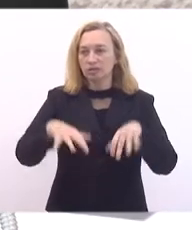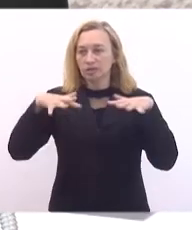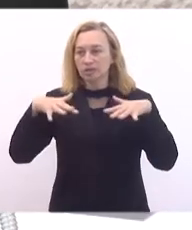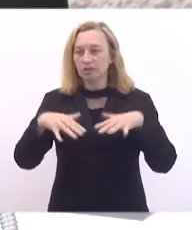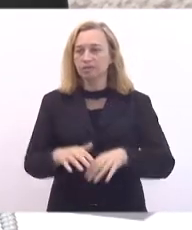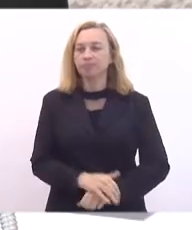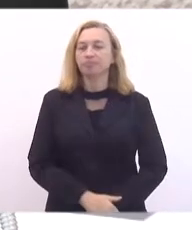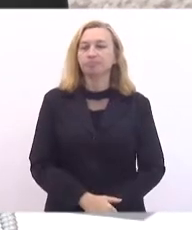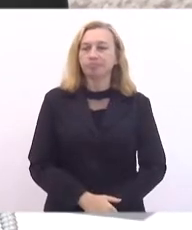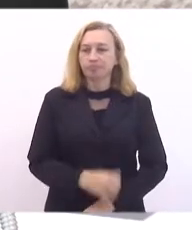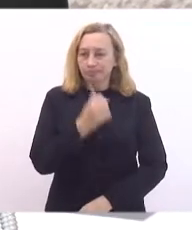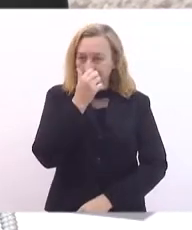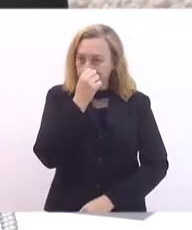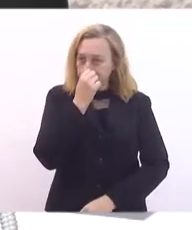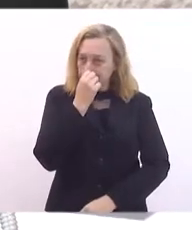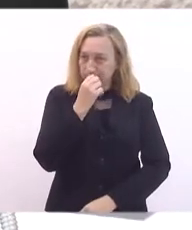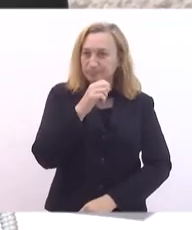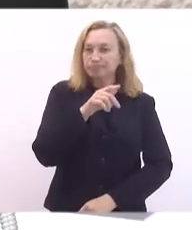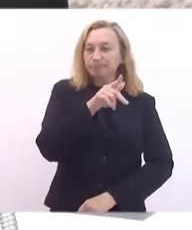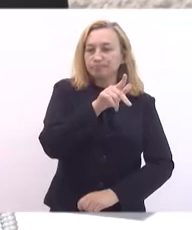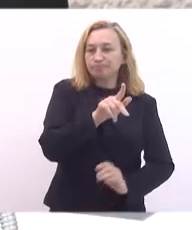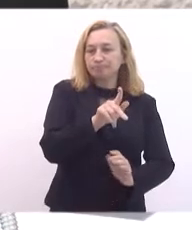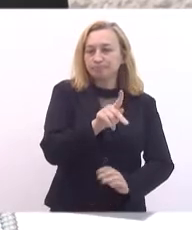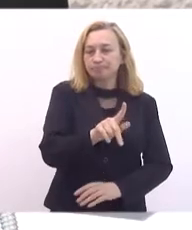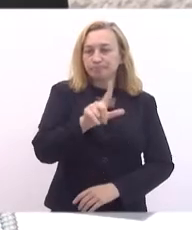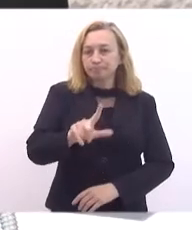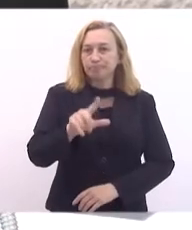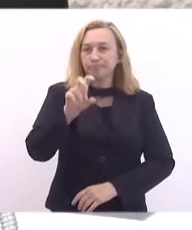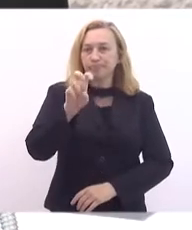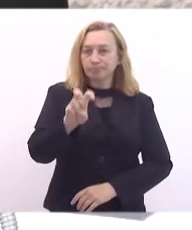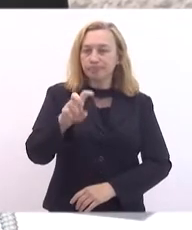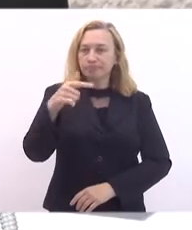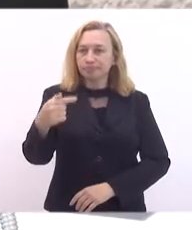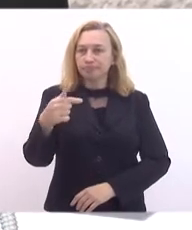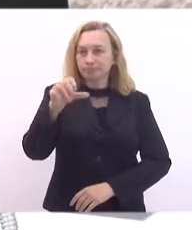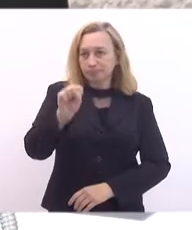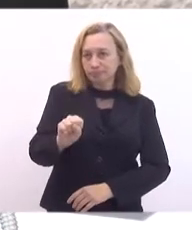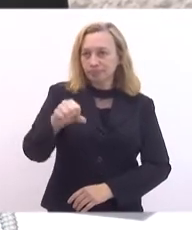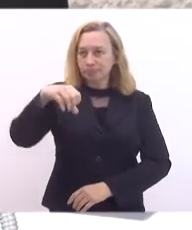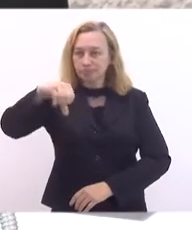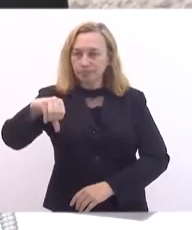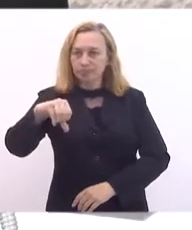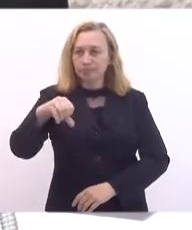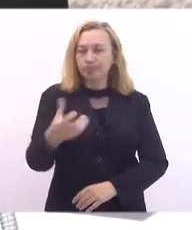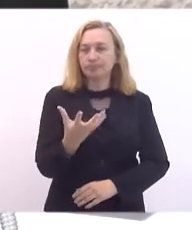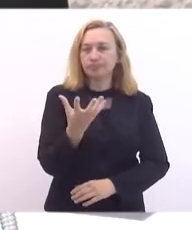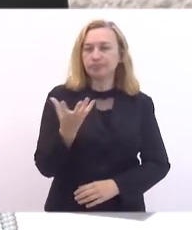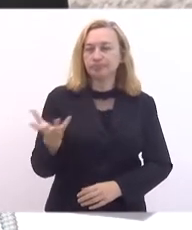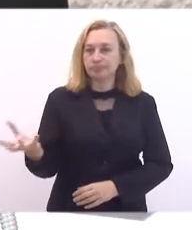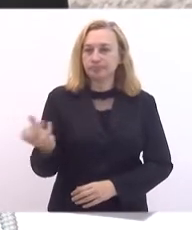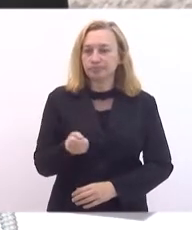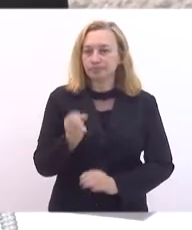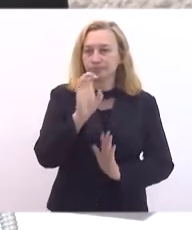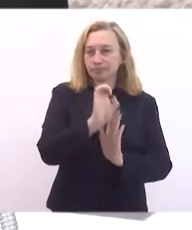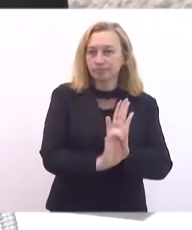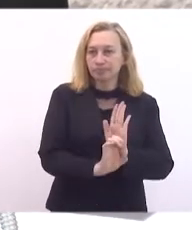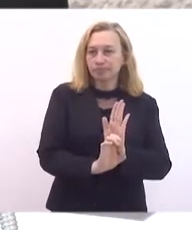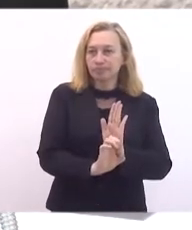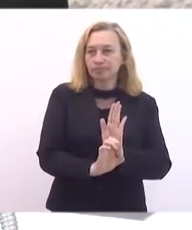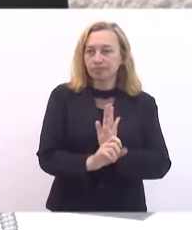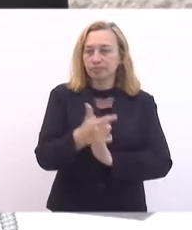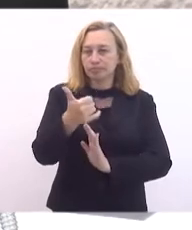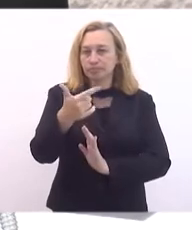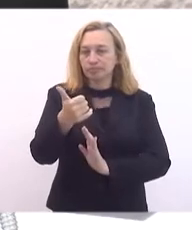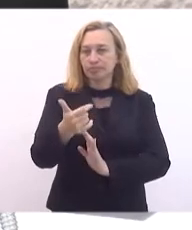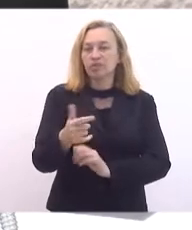o pé de 57 89 recebeu 12 emendas e o pé